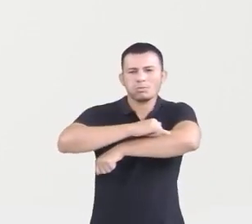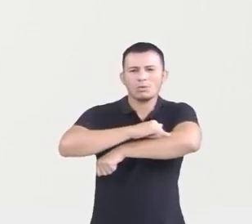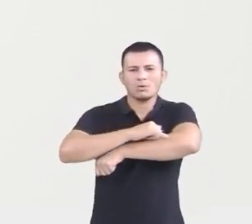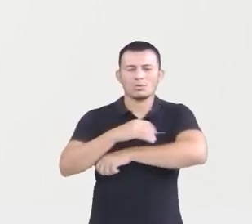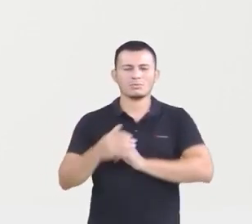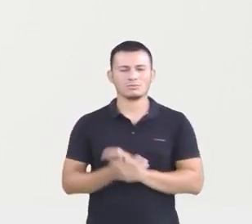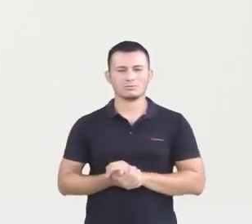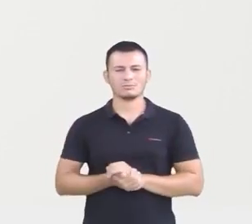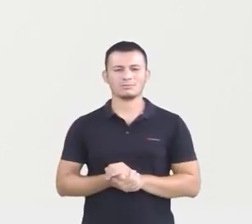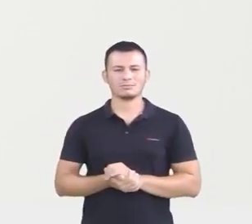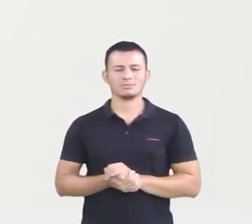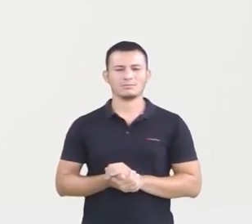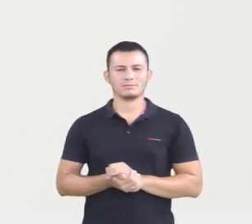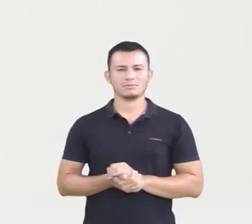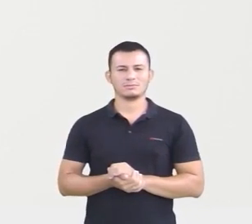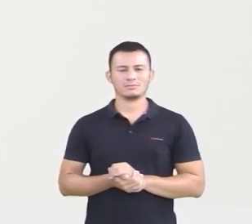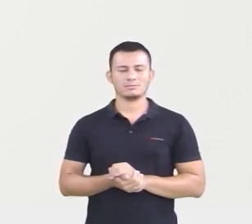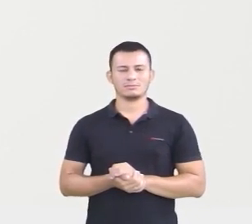muito tempo.